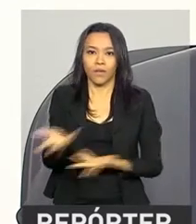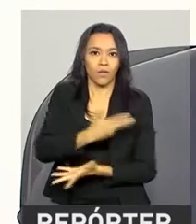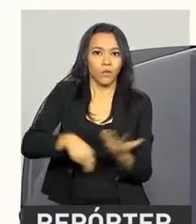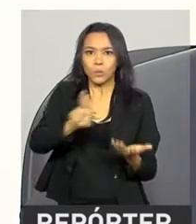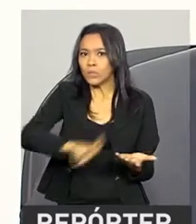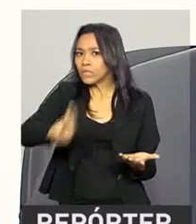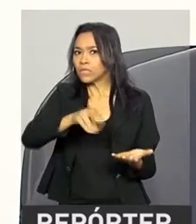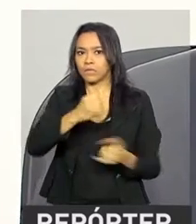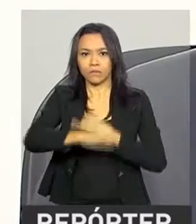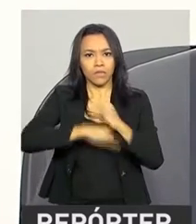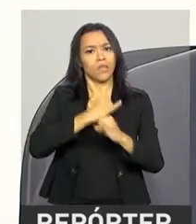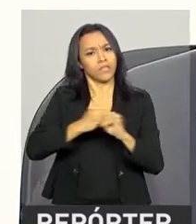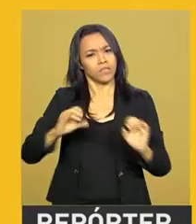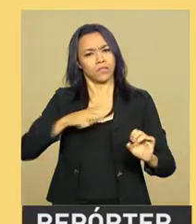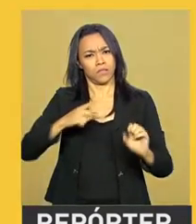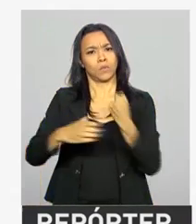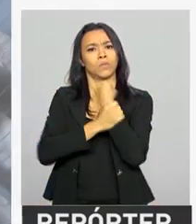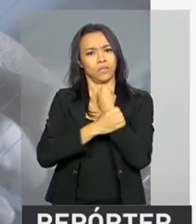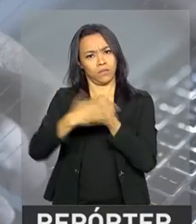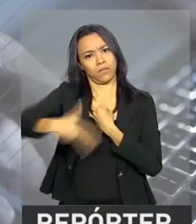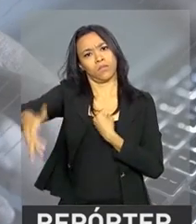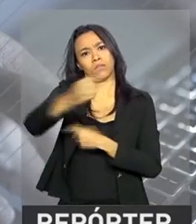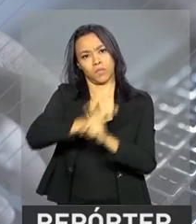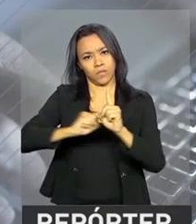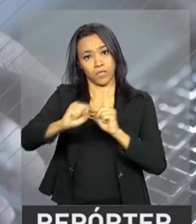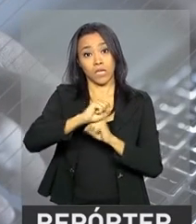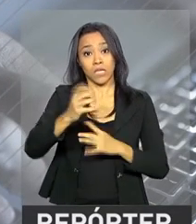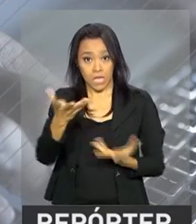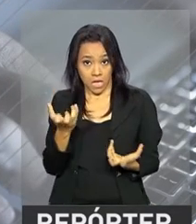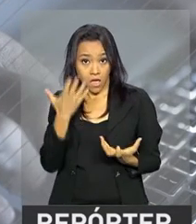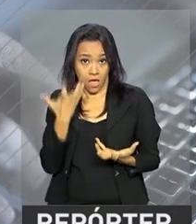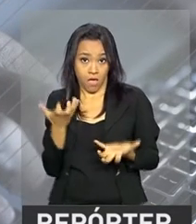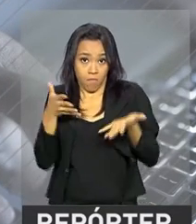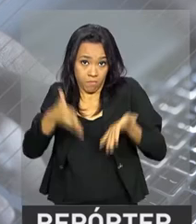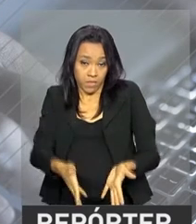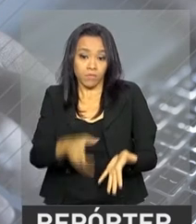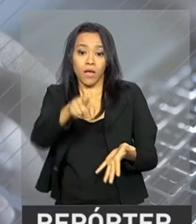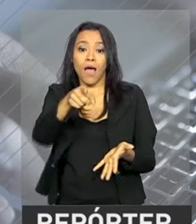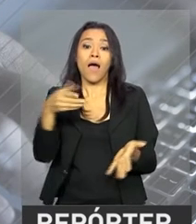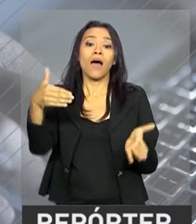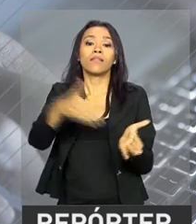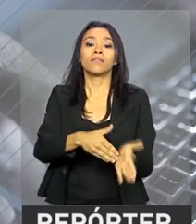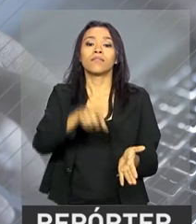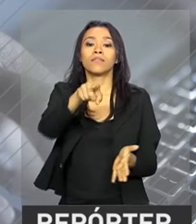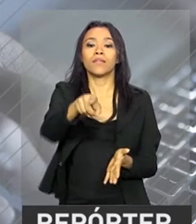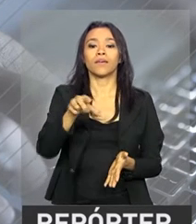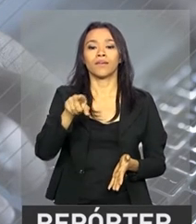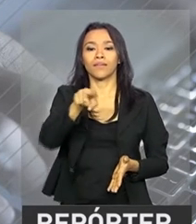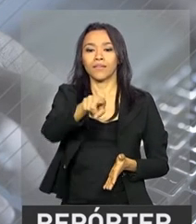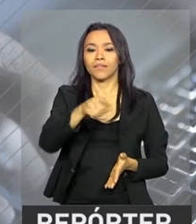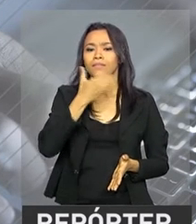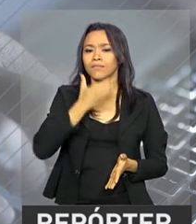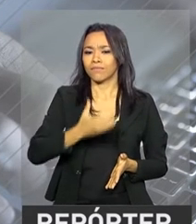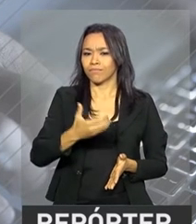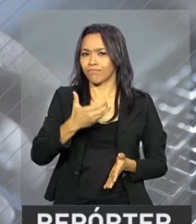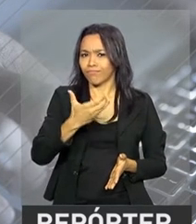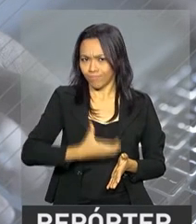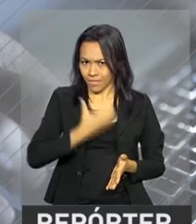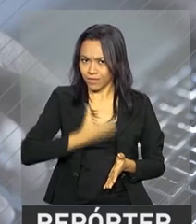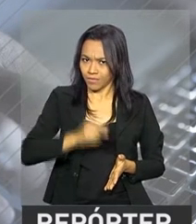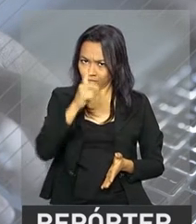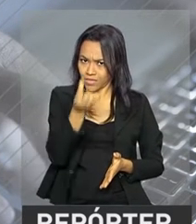seja realizada de forma segura para a sociedade. Os interessados têm até o dia 16 de dezembro para enviar propostas nos temas de segurança